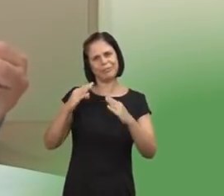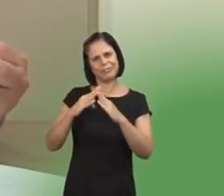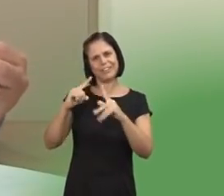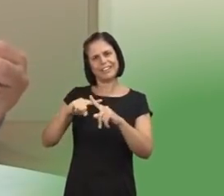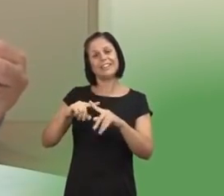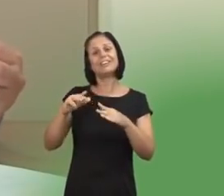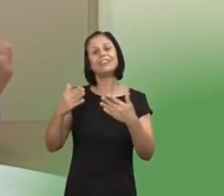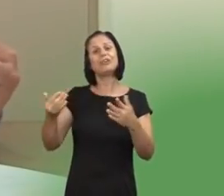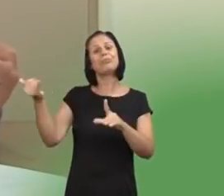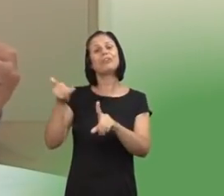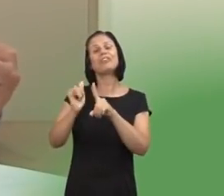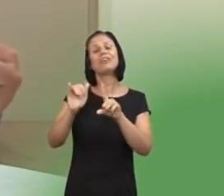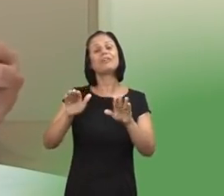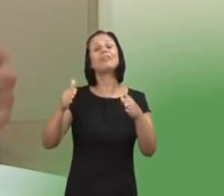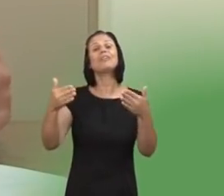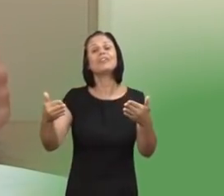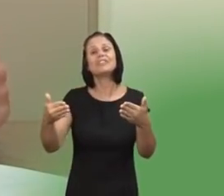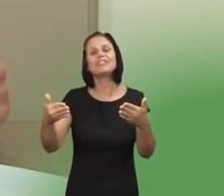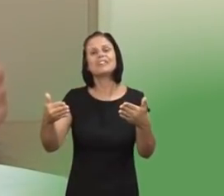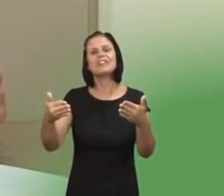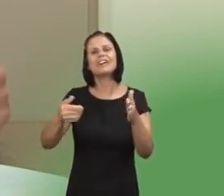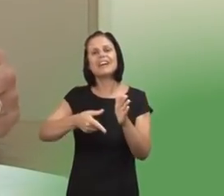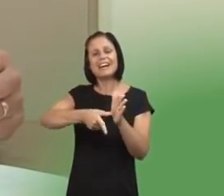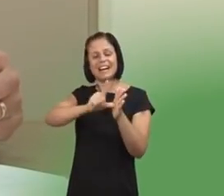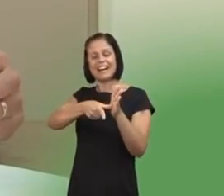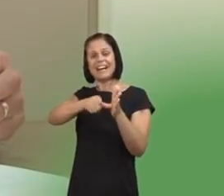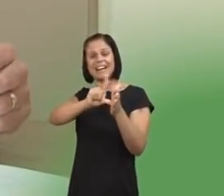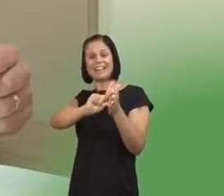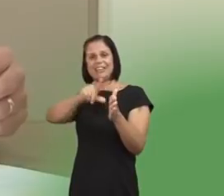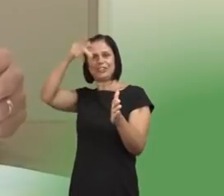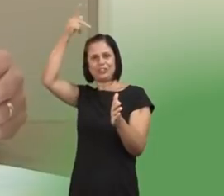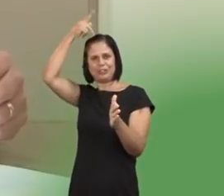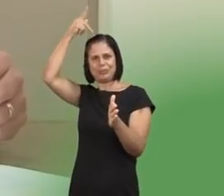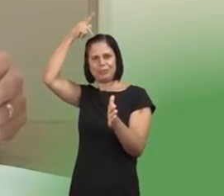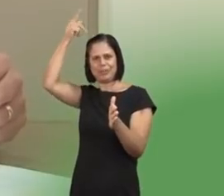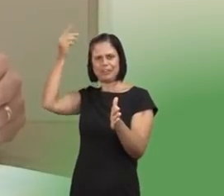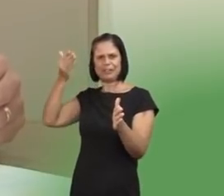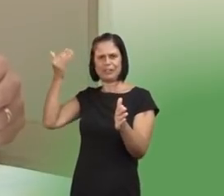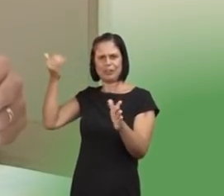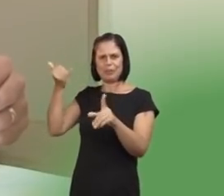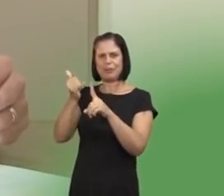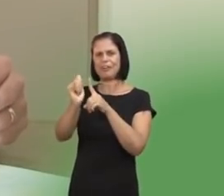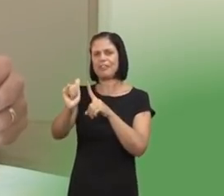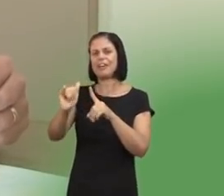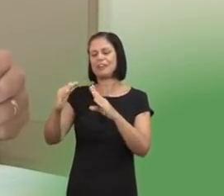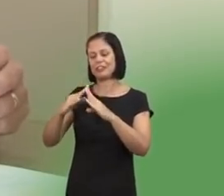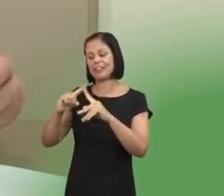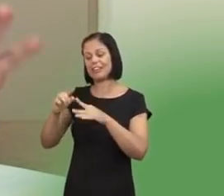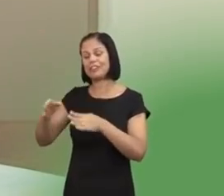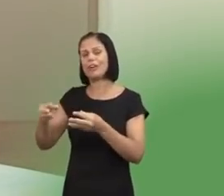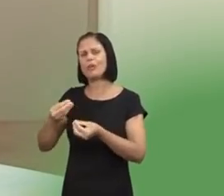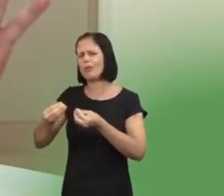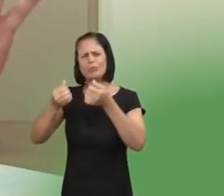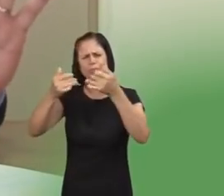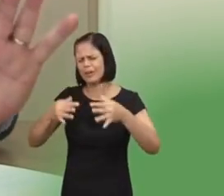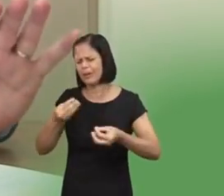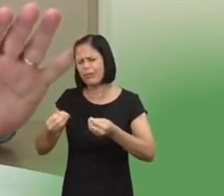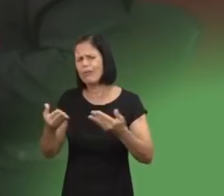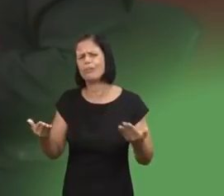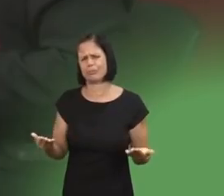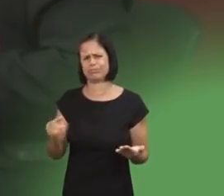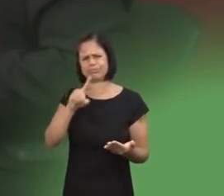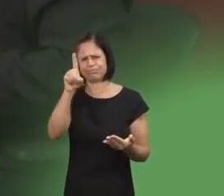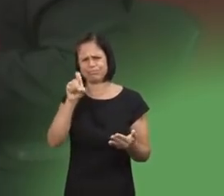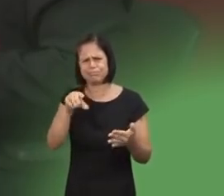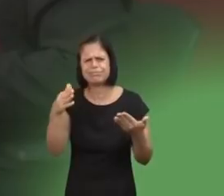igreja vai se dar profeticamente antes de encerrar o Pentecostes profético da igreja. Como é que se explica